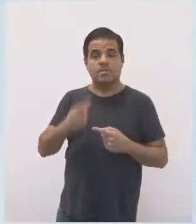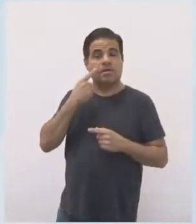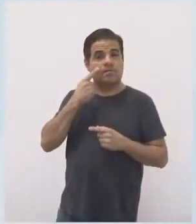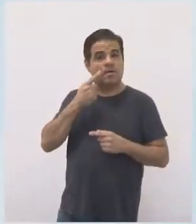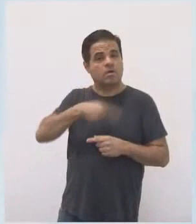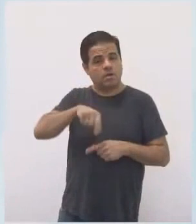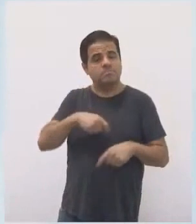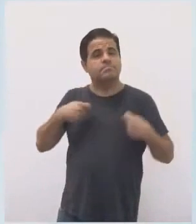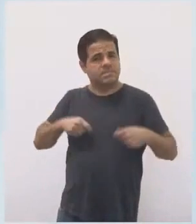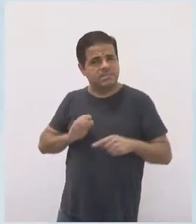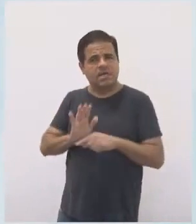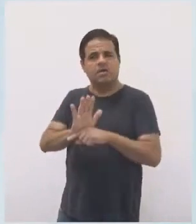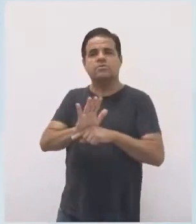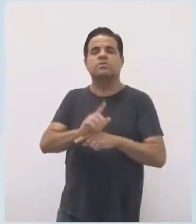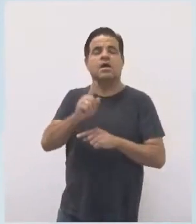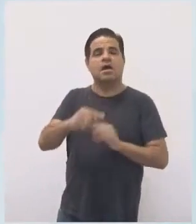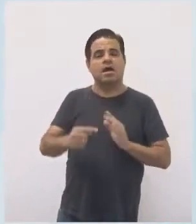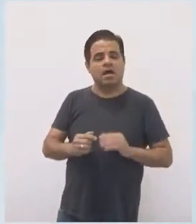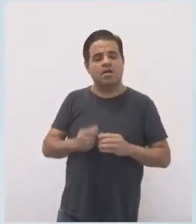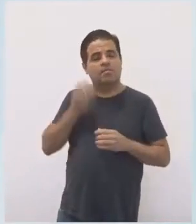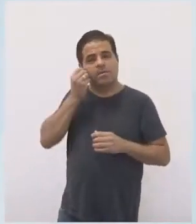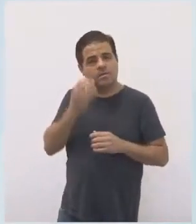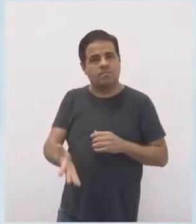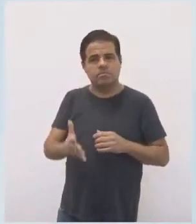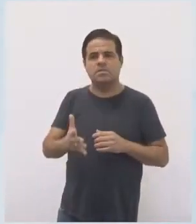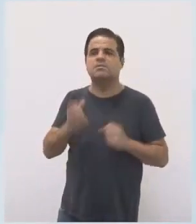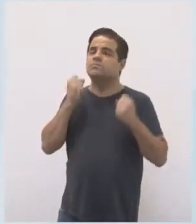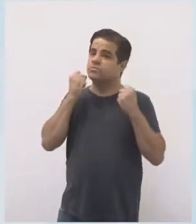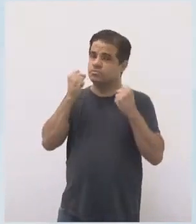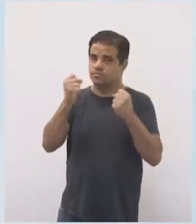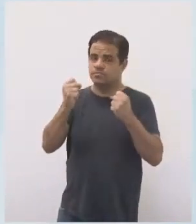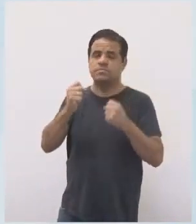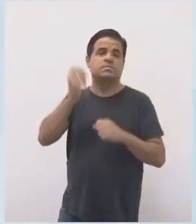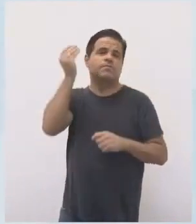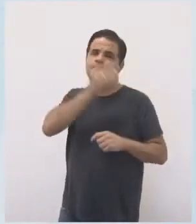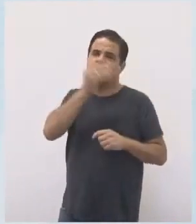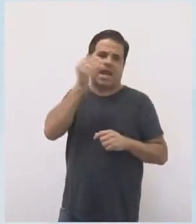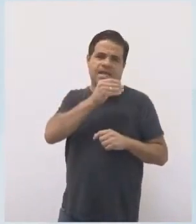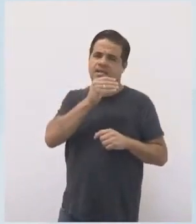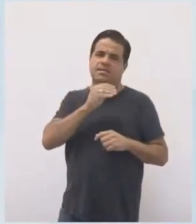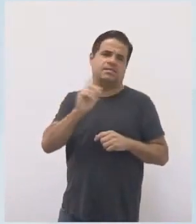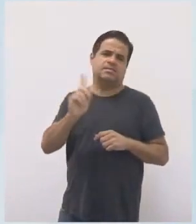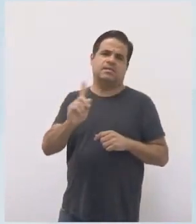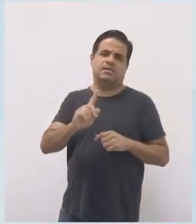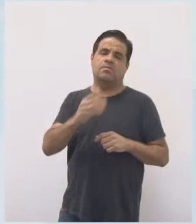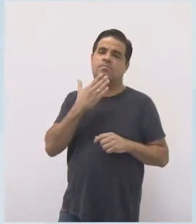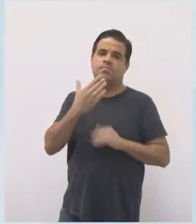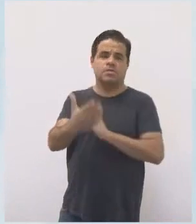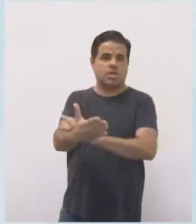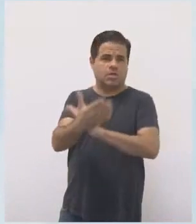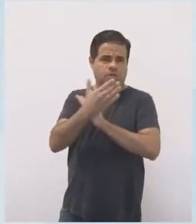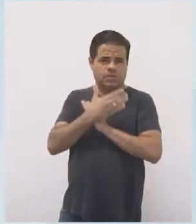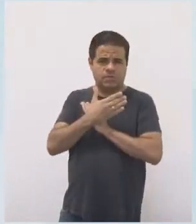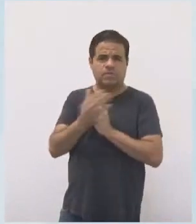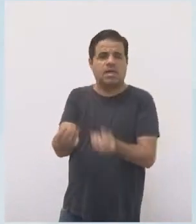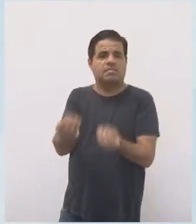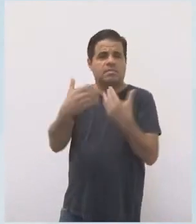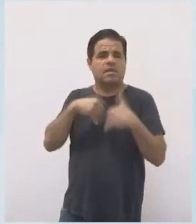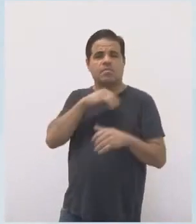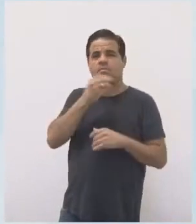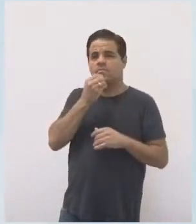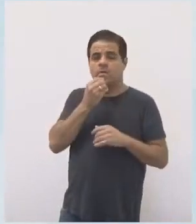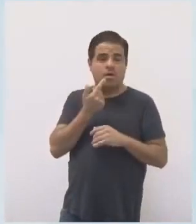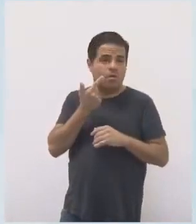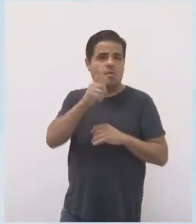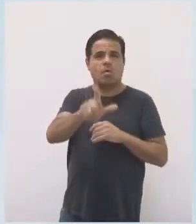precisa de ajuda é uma demonstração de força, não de fraqueza. Pedir ajuda dá uma grande oportunidade ao